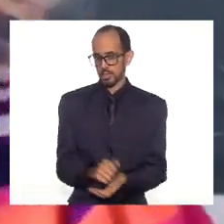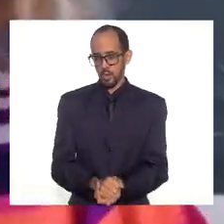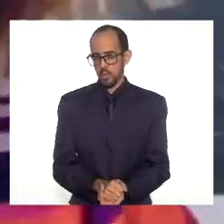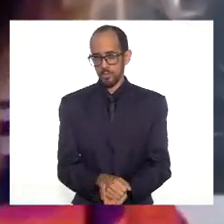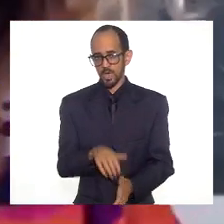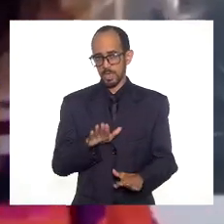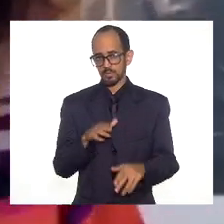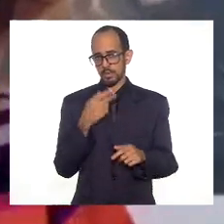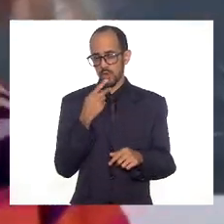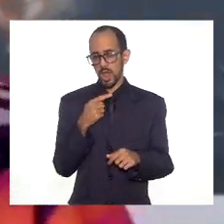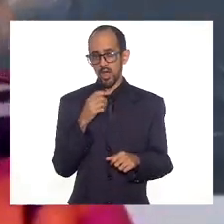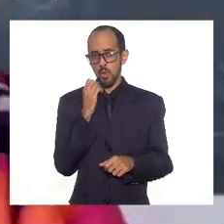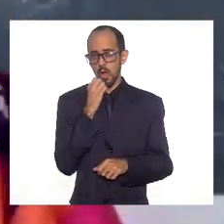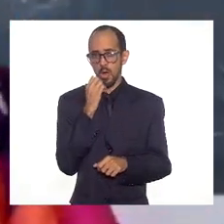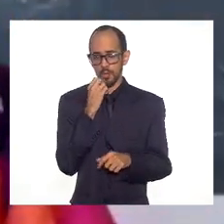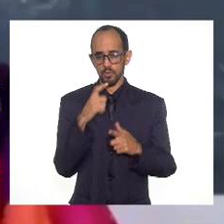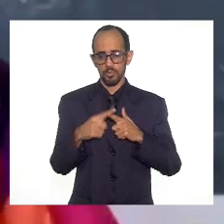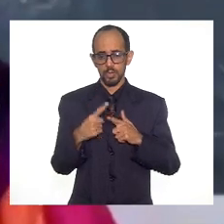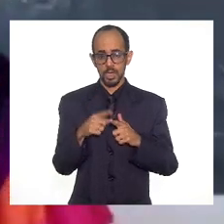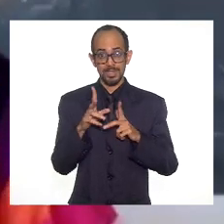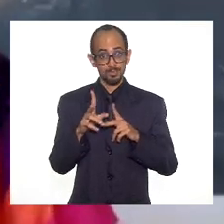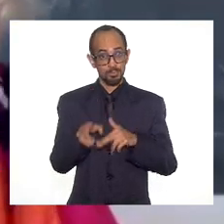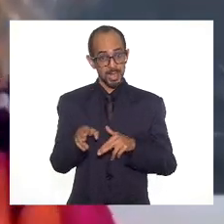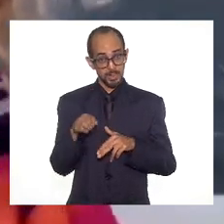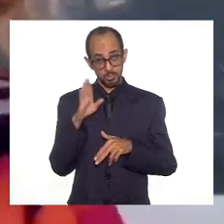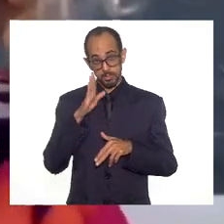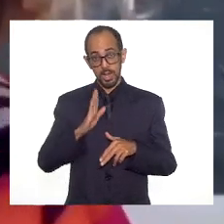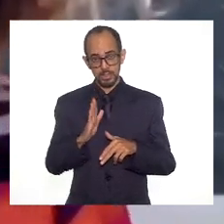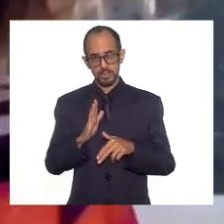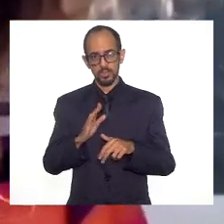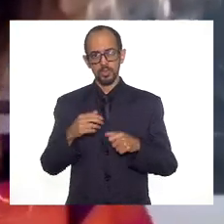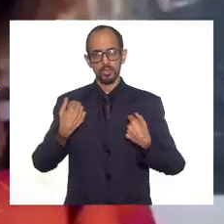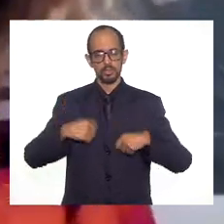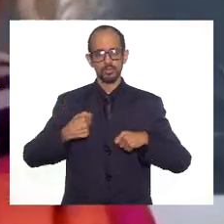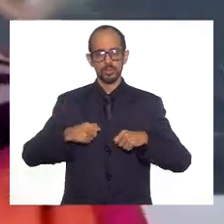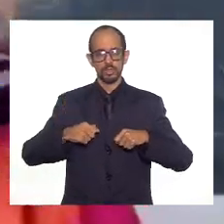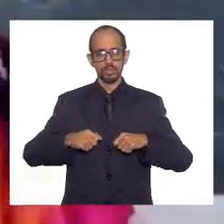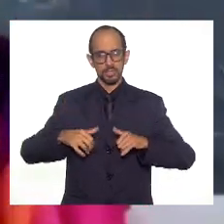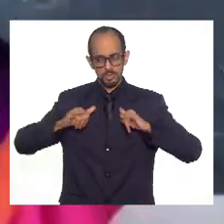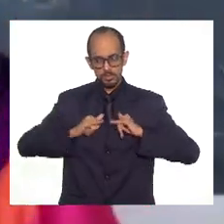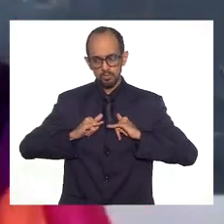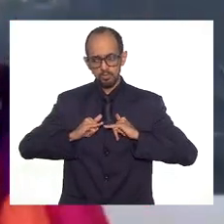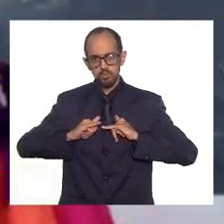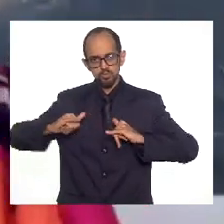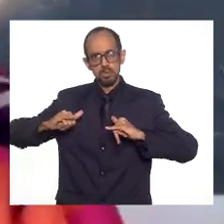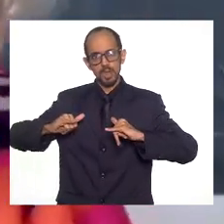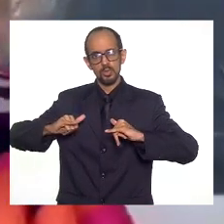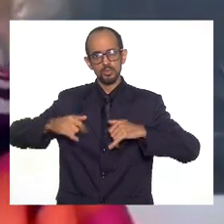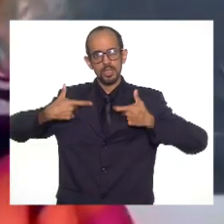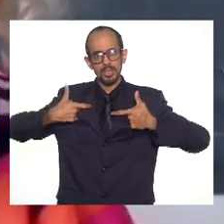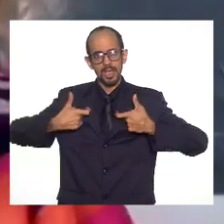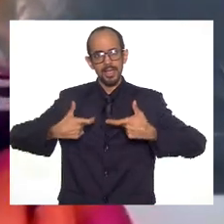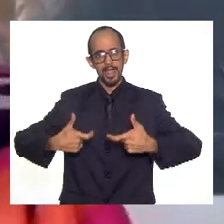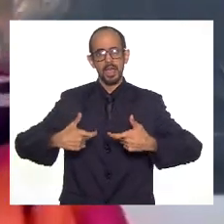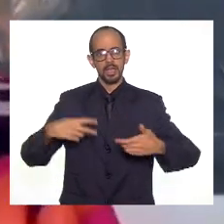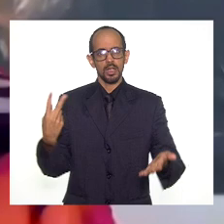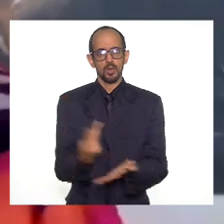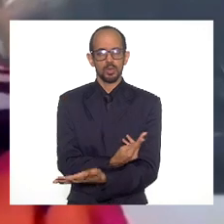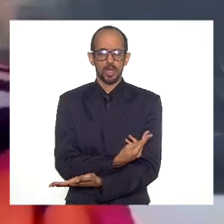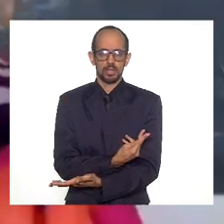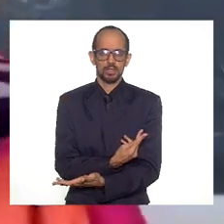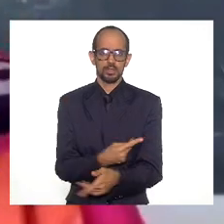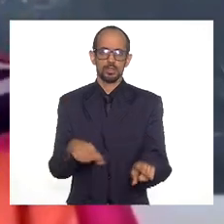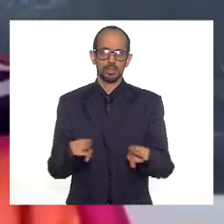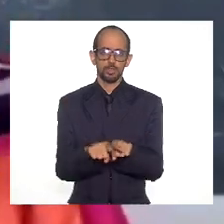nesse mesmo Brasil é preciso a gente denunciar a guerra que muitas vezes o Estado faz com a sua população e usar